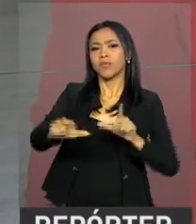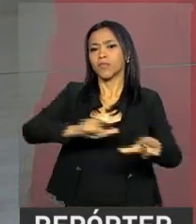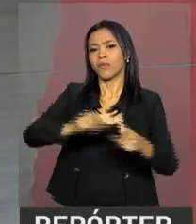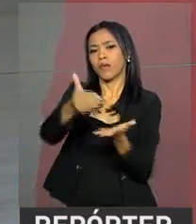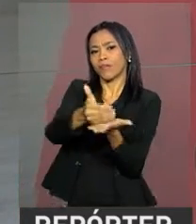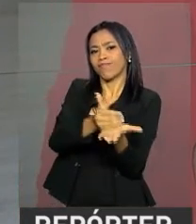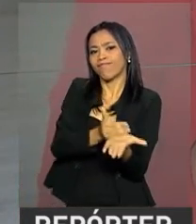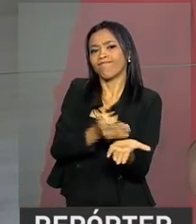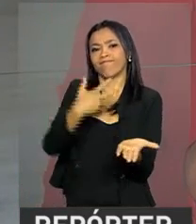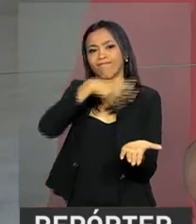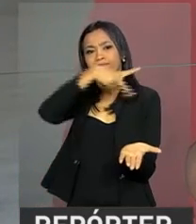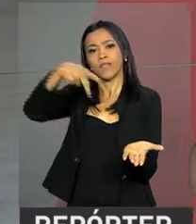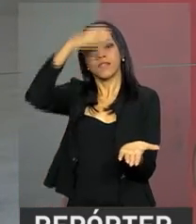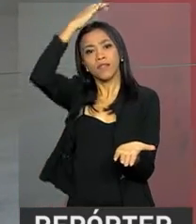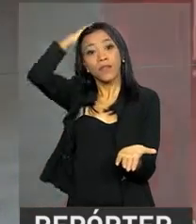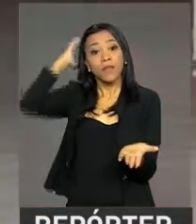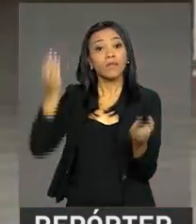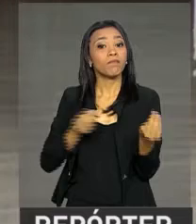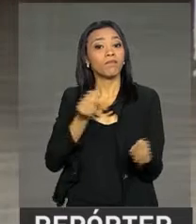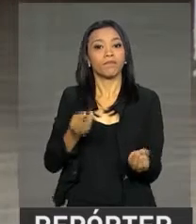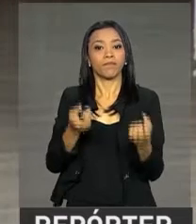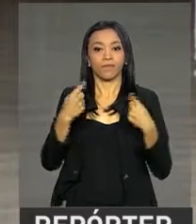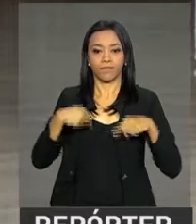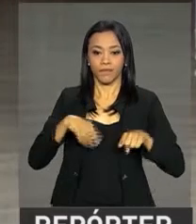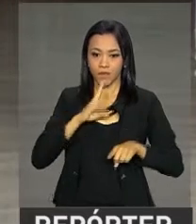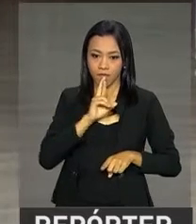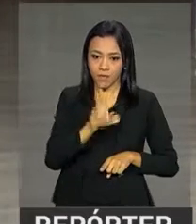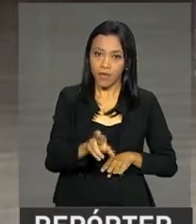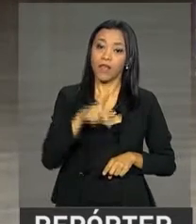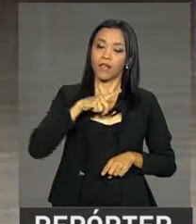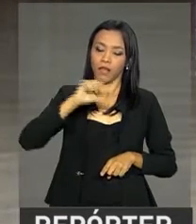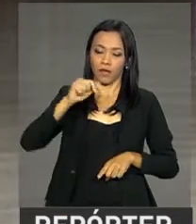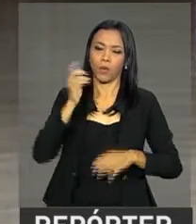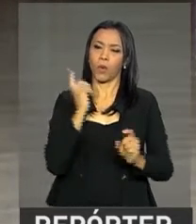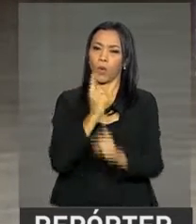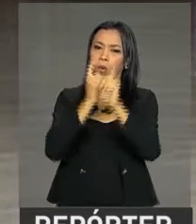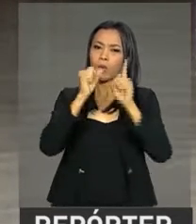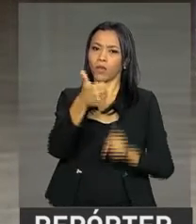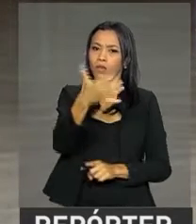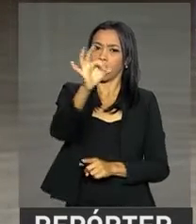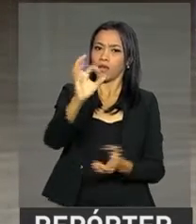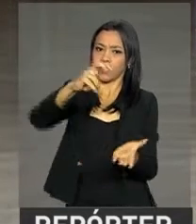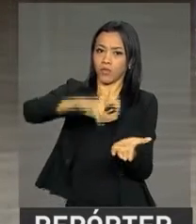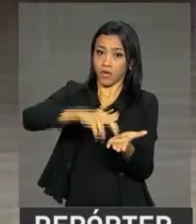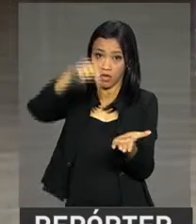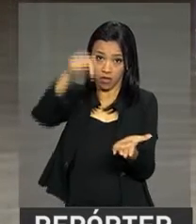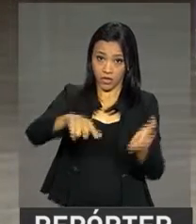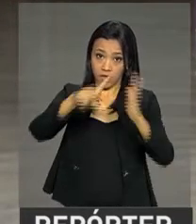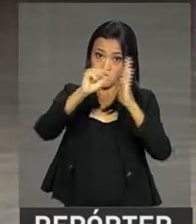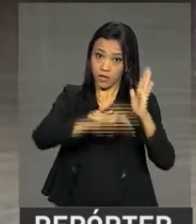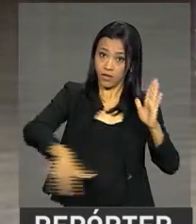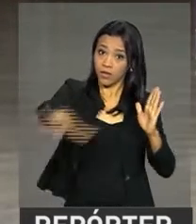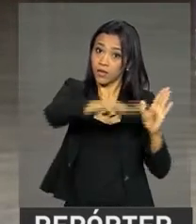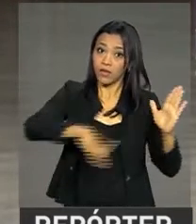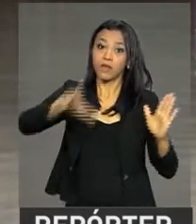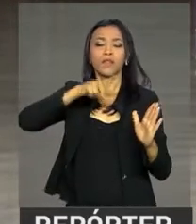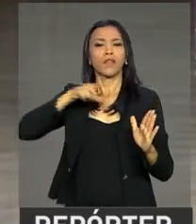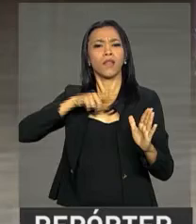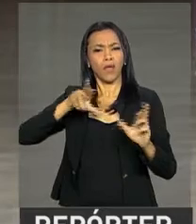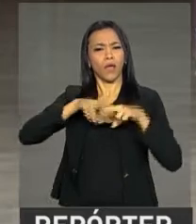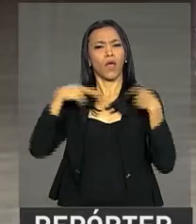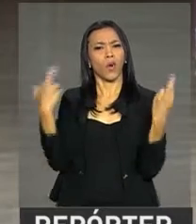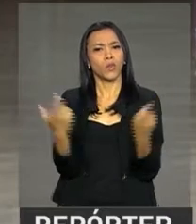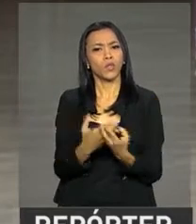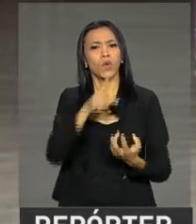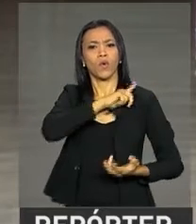hoje? Renata, o presidente Michel Temer tem um encontro às 10 horas da manhã aqui no Palácio do Planalto. Ele se reúne com o governador do